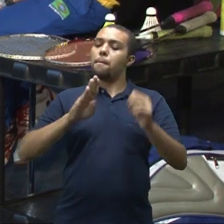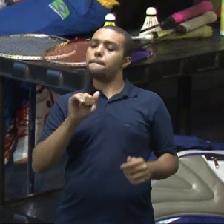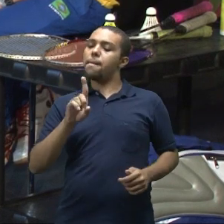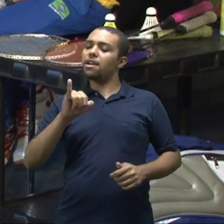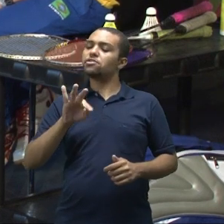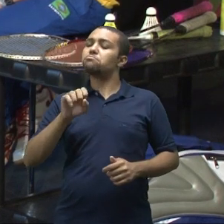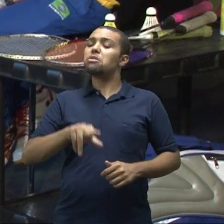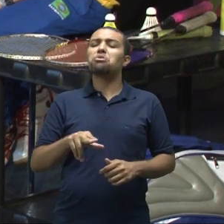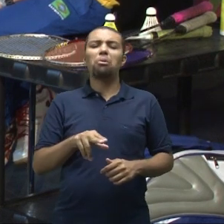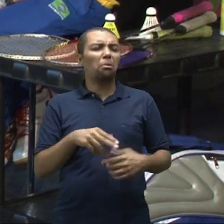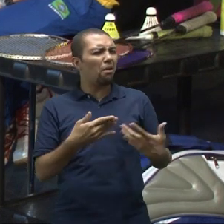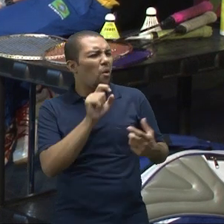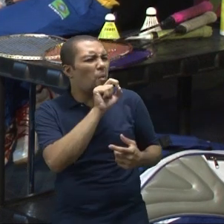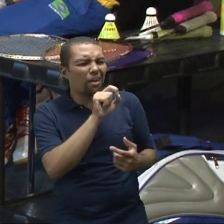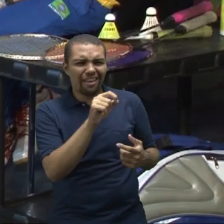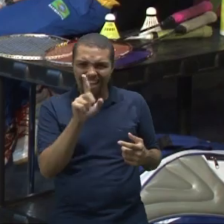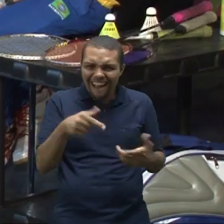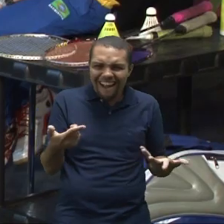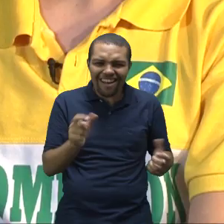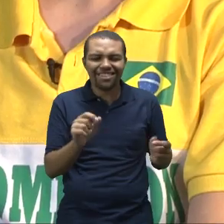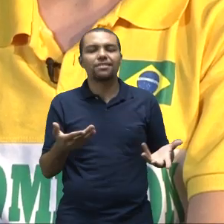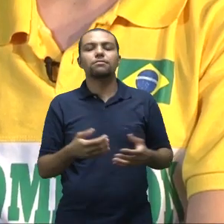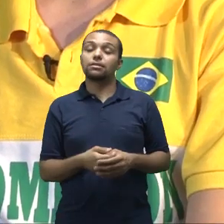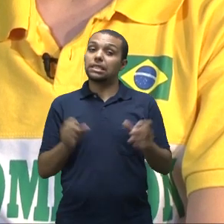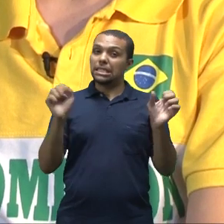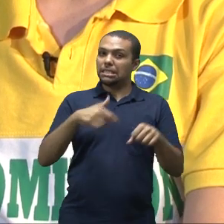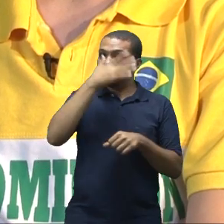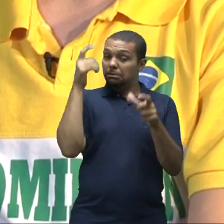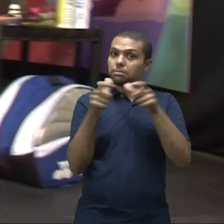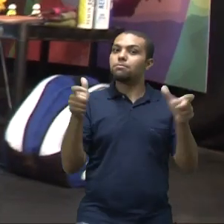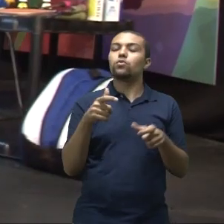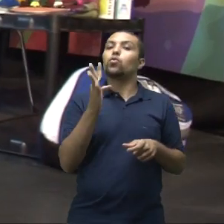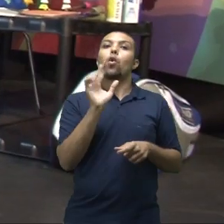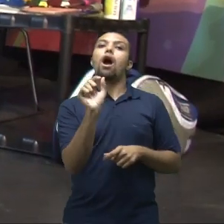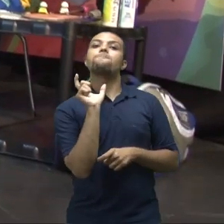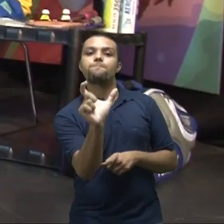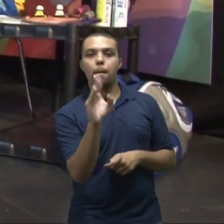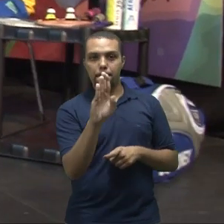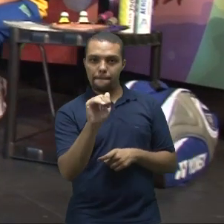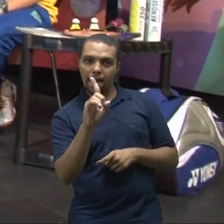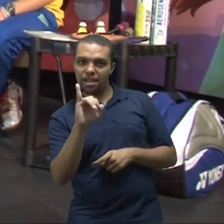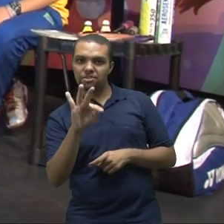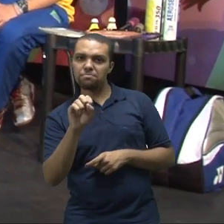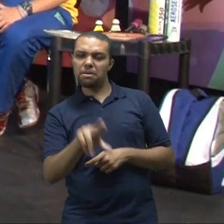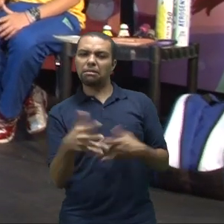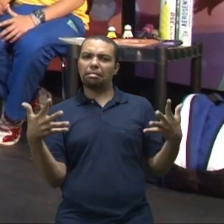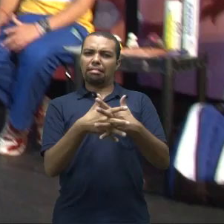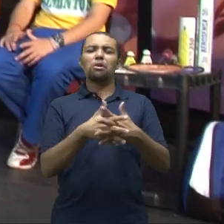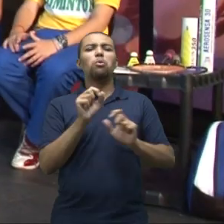eu pratico badminton, o pessoal fica meio assim e não entende muito bem, como que é? O pessoal ainda tem dúvida do que